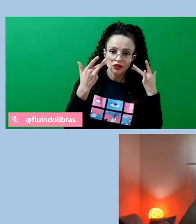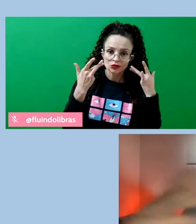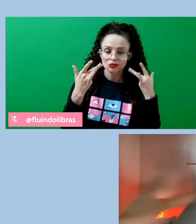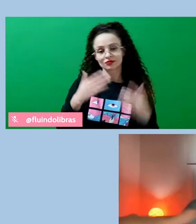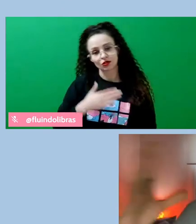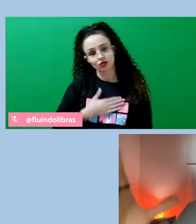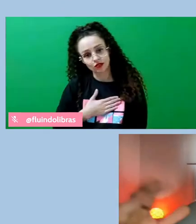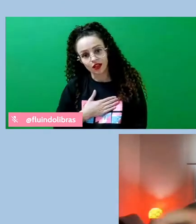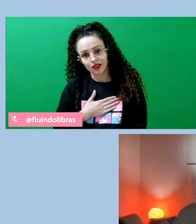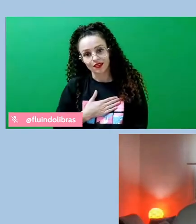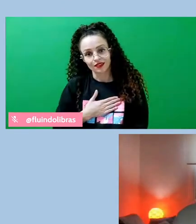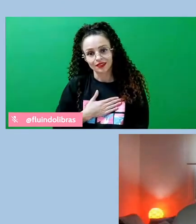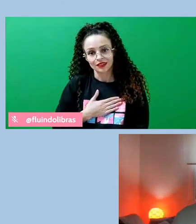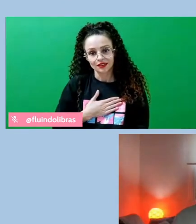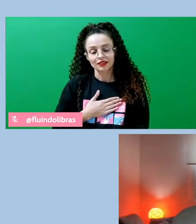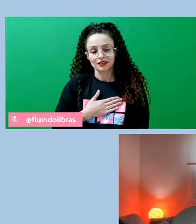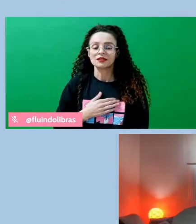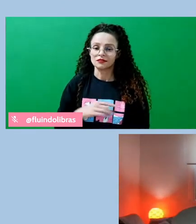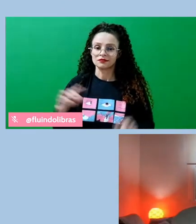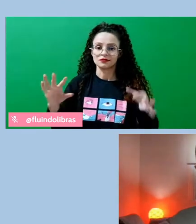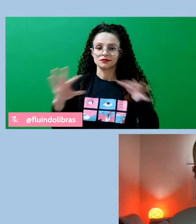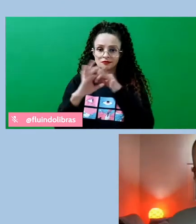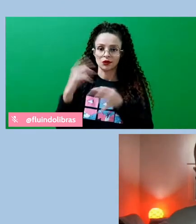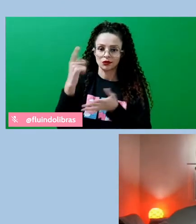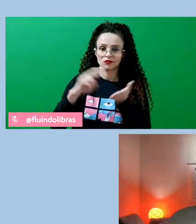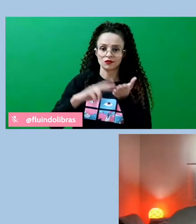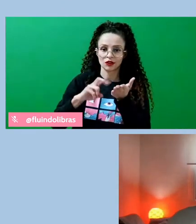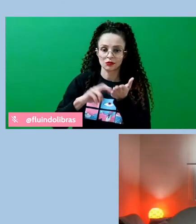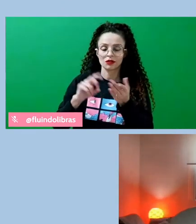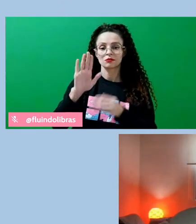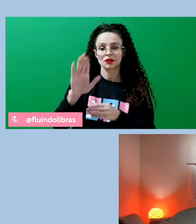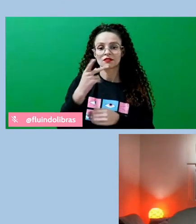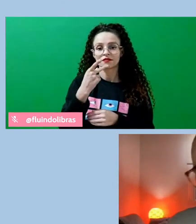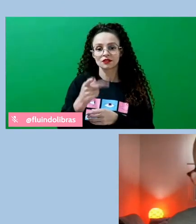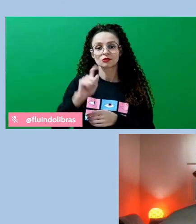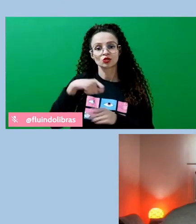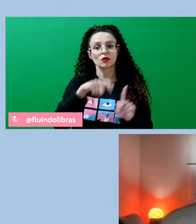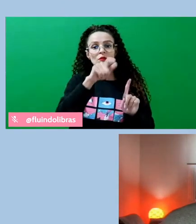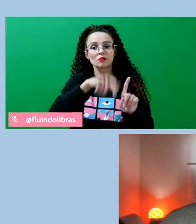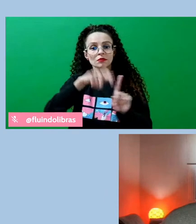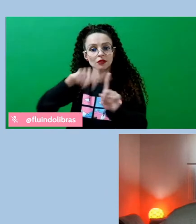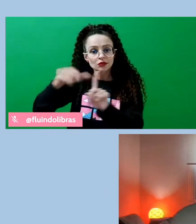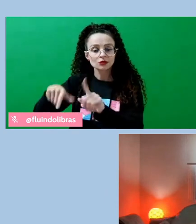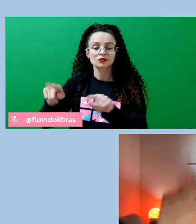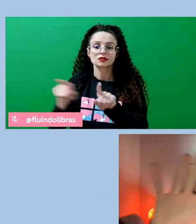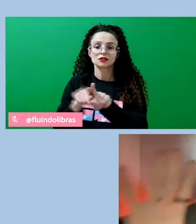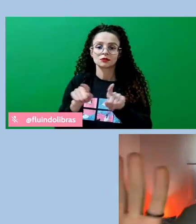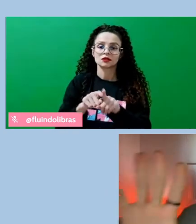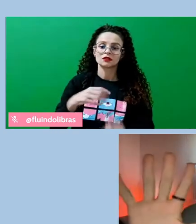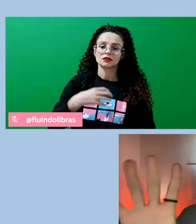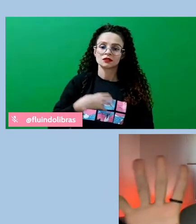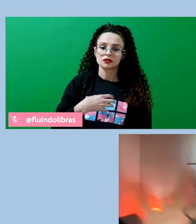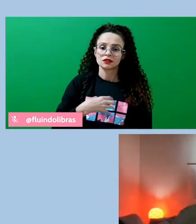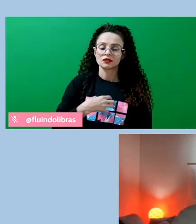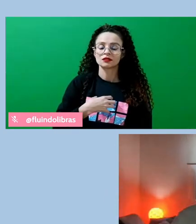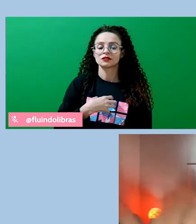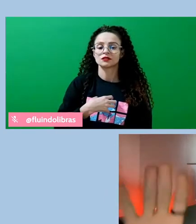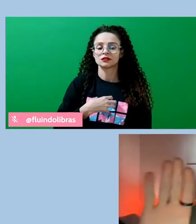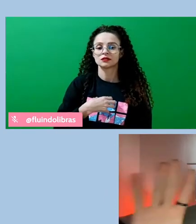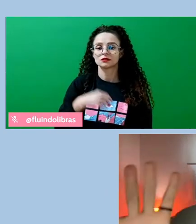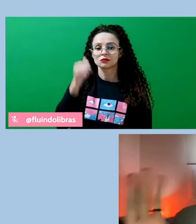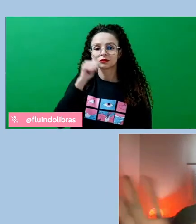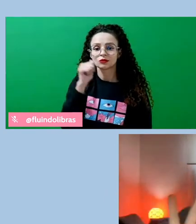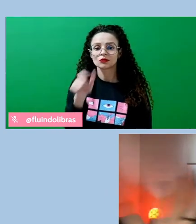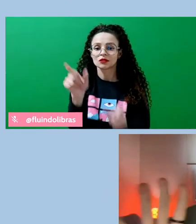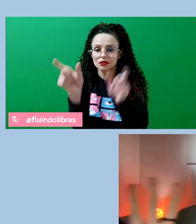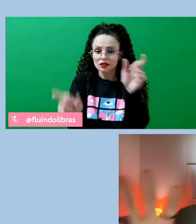Você está no teatro, você dialoga com outros vocabulários. Mas a gente estava falando com personas, sabe? A gente estava falando, de uma certa maneira, com Lynch, né? Essas mulheres do